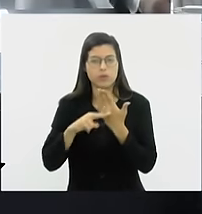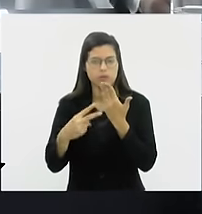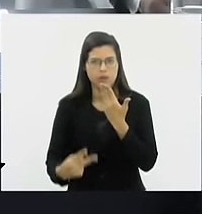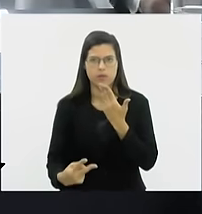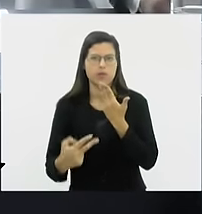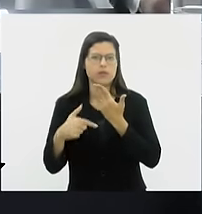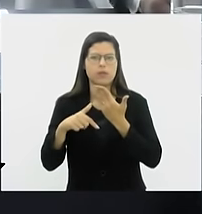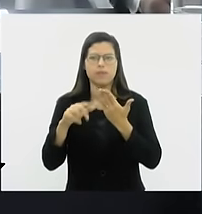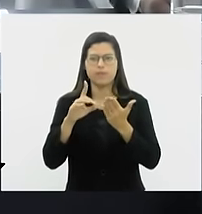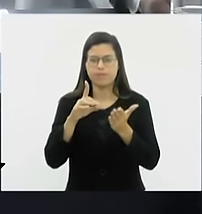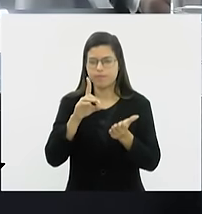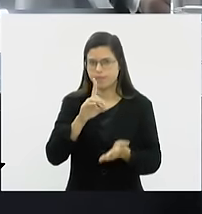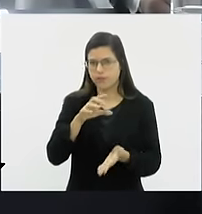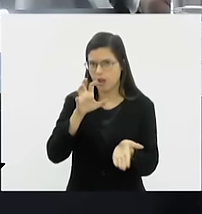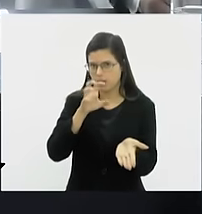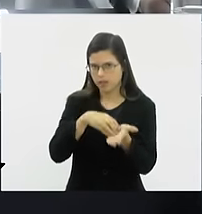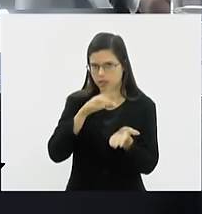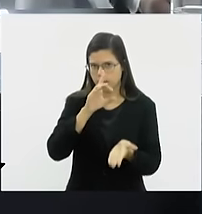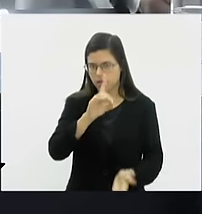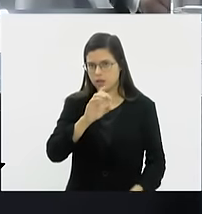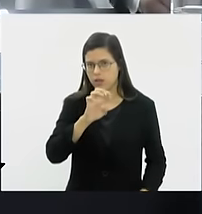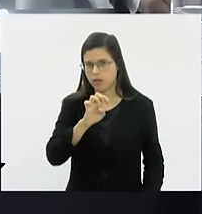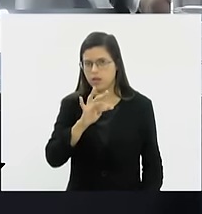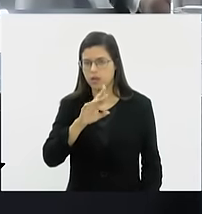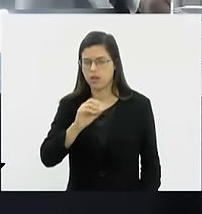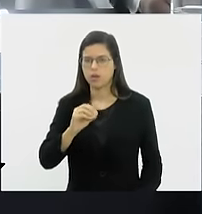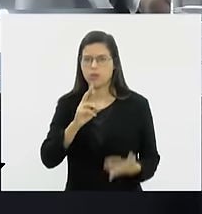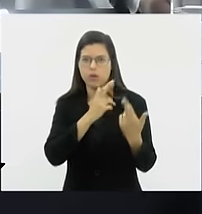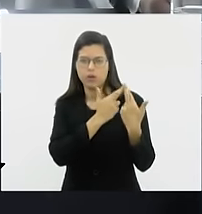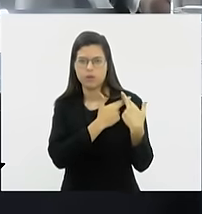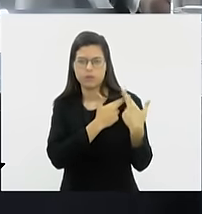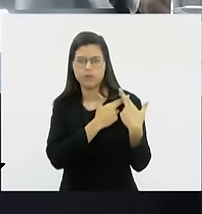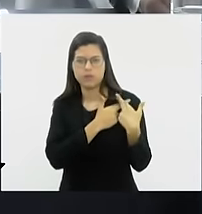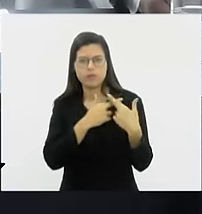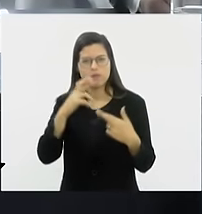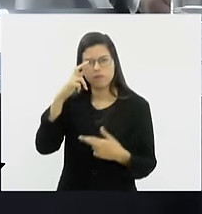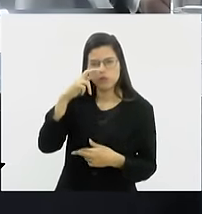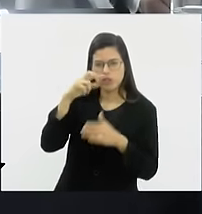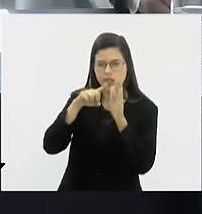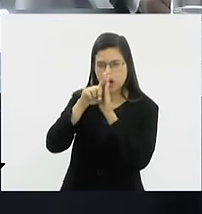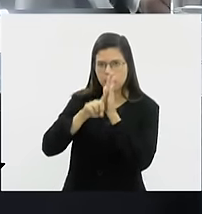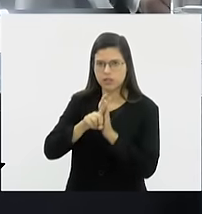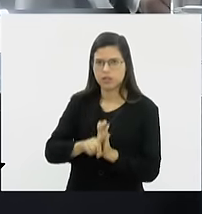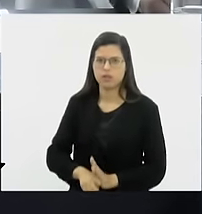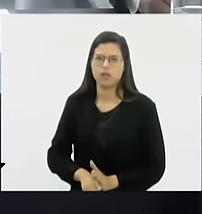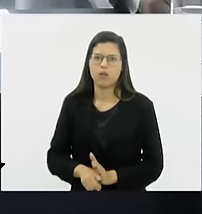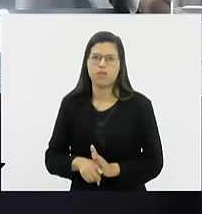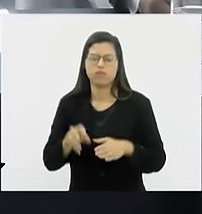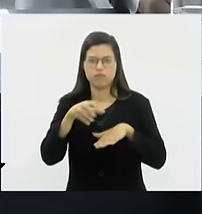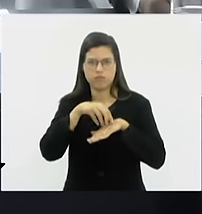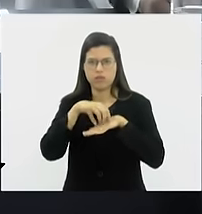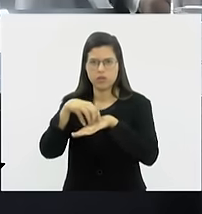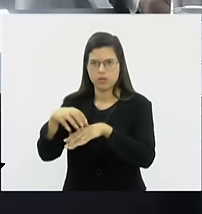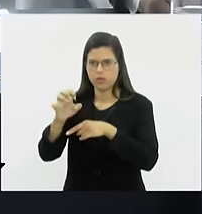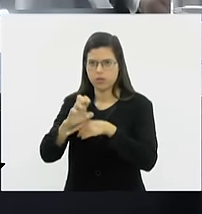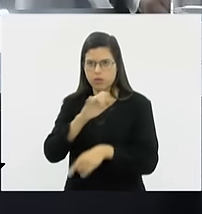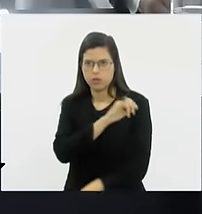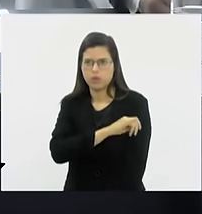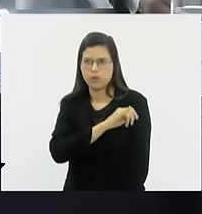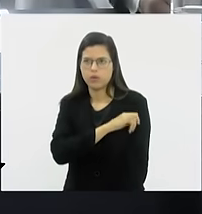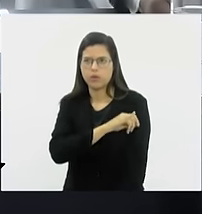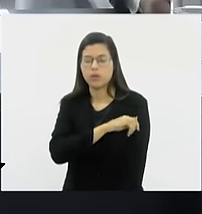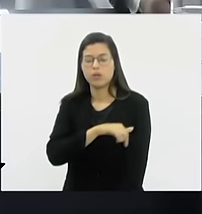DETRO o órgão responsável na fiscalização dos transportes no Rio de Janeiro, no estado do Rio de Janeiro, transporte